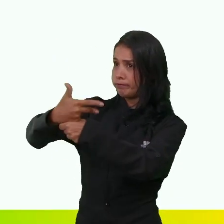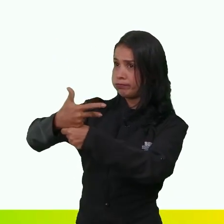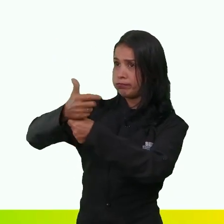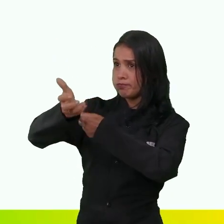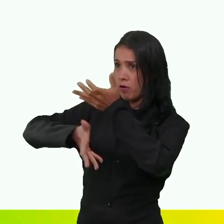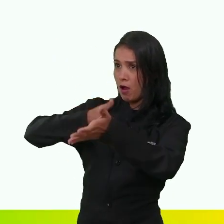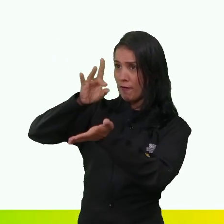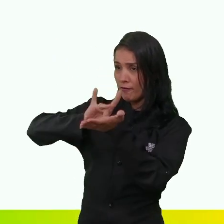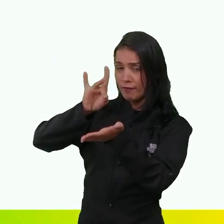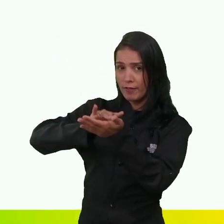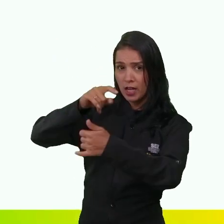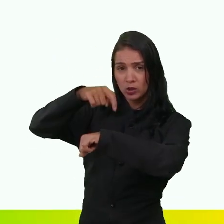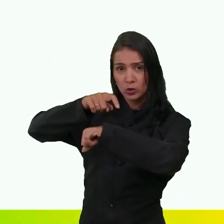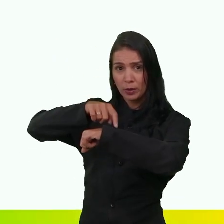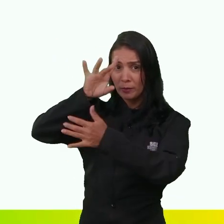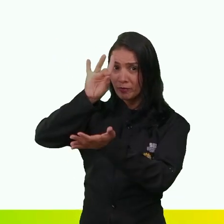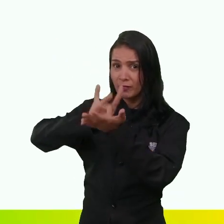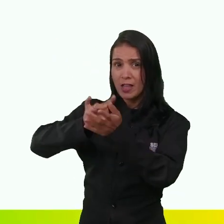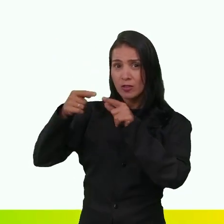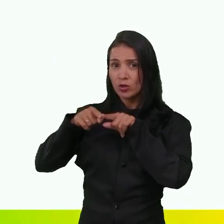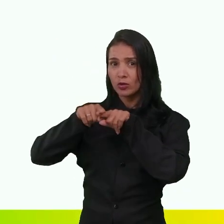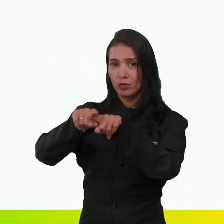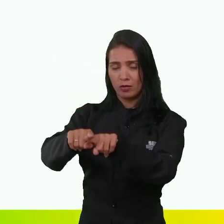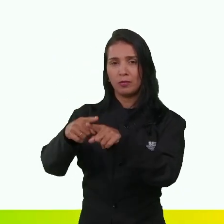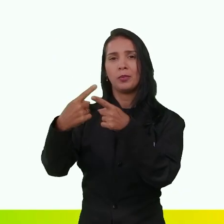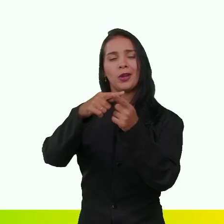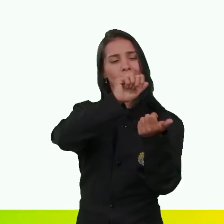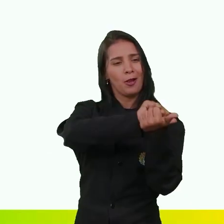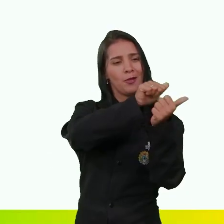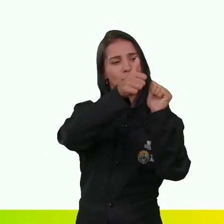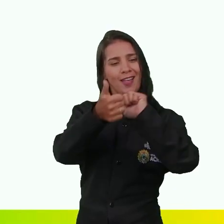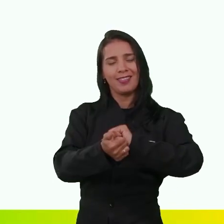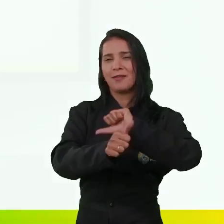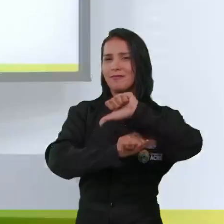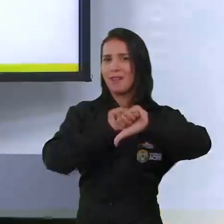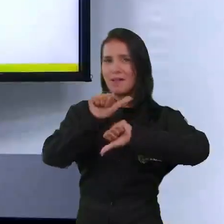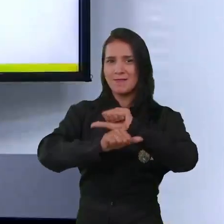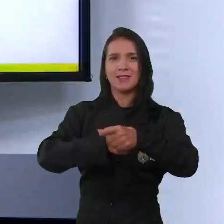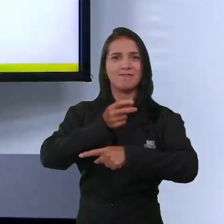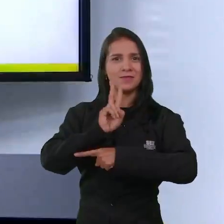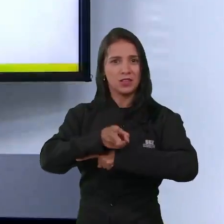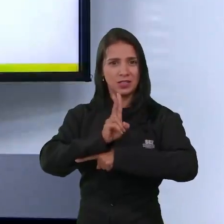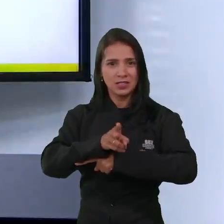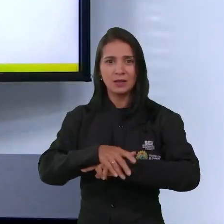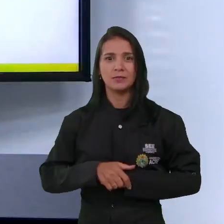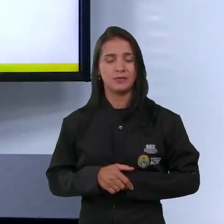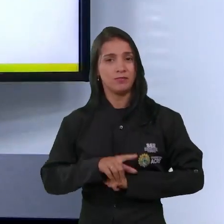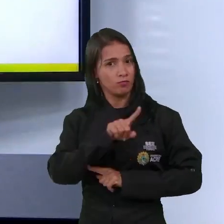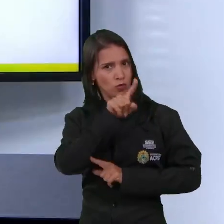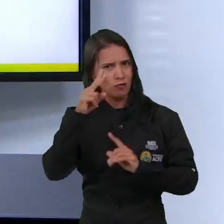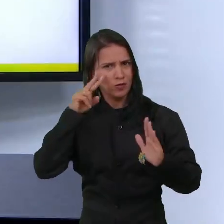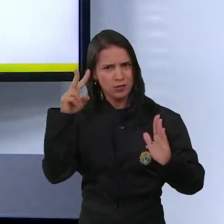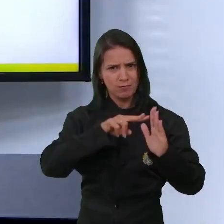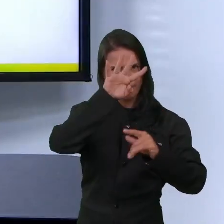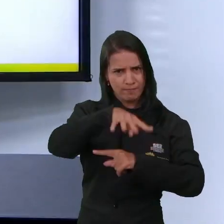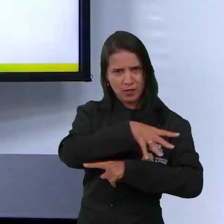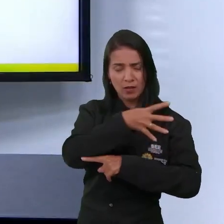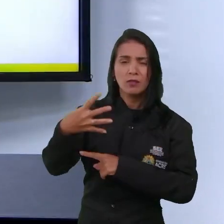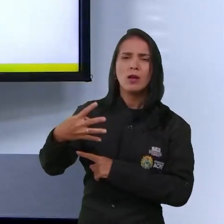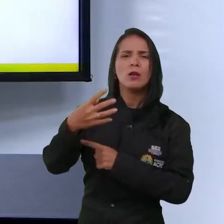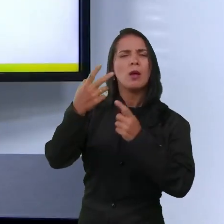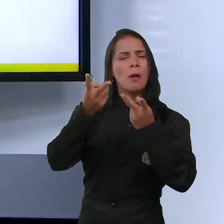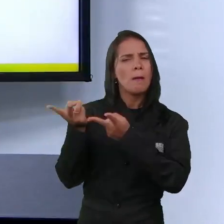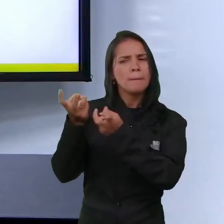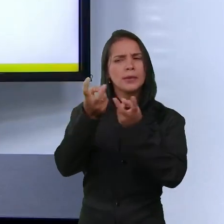língua portuguesa se adapta ao meio. Então aqui vocês tiveram a demonstração de como era antes de